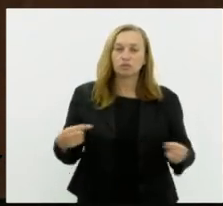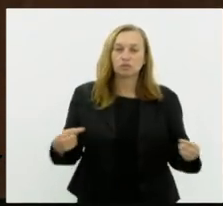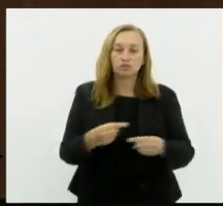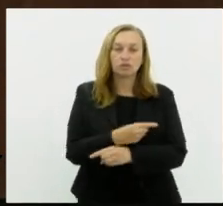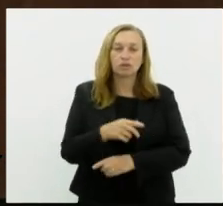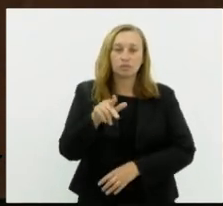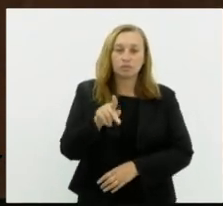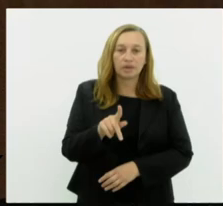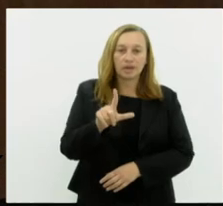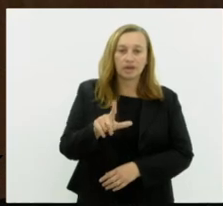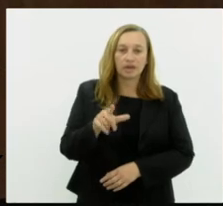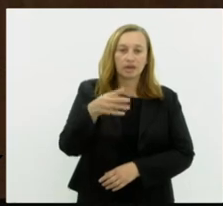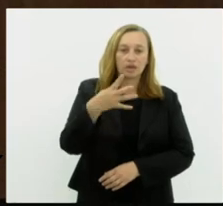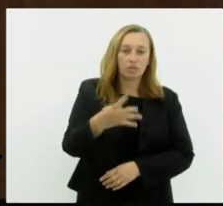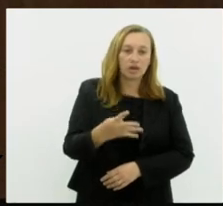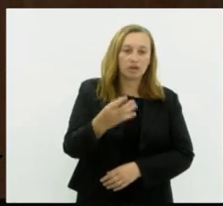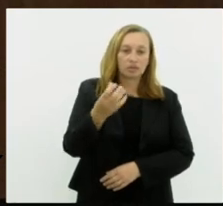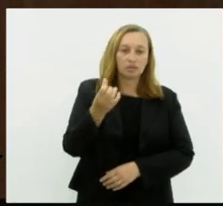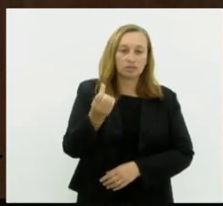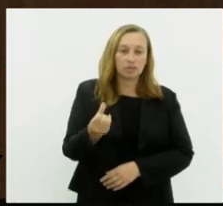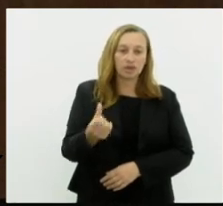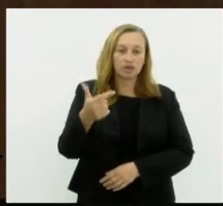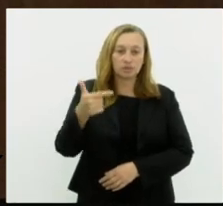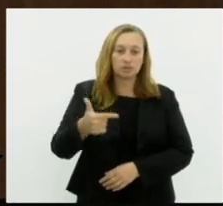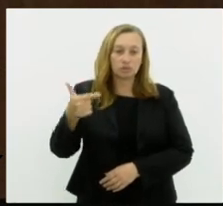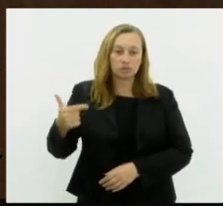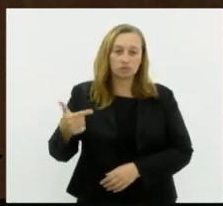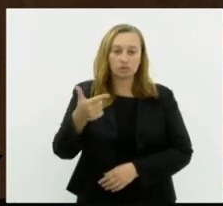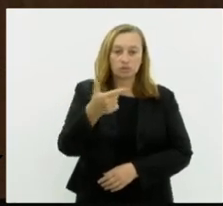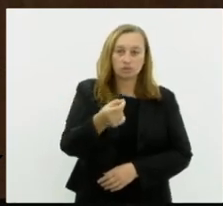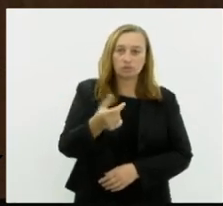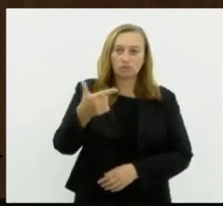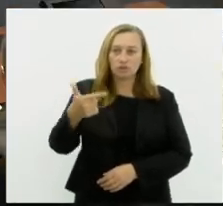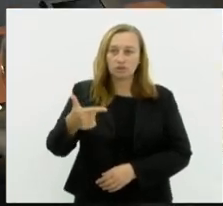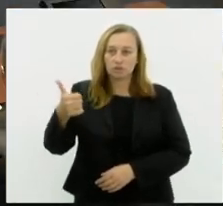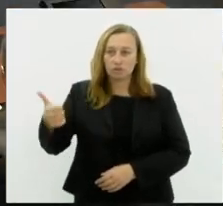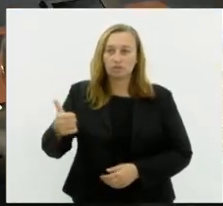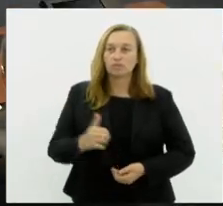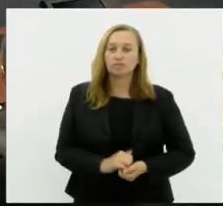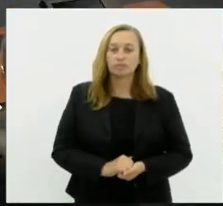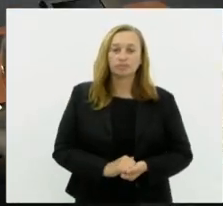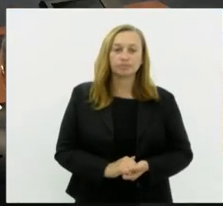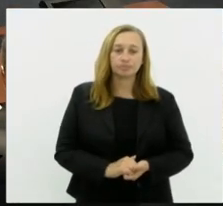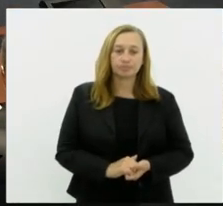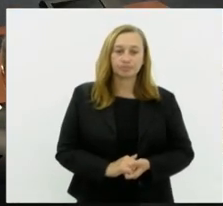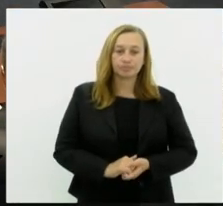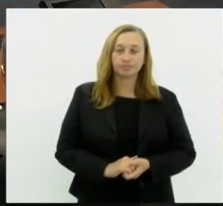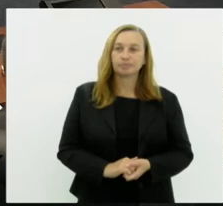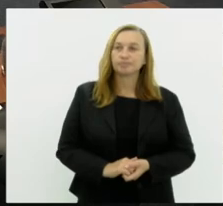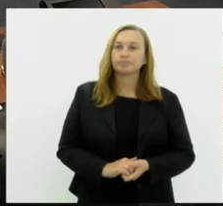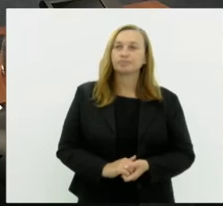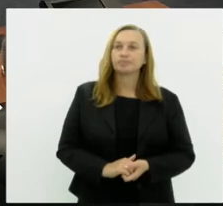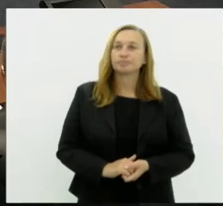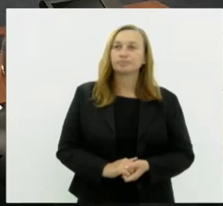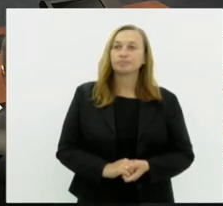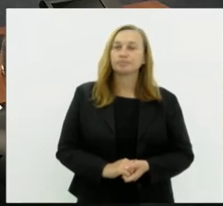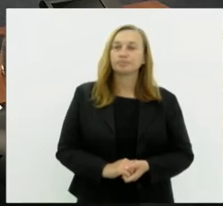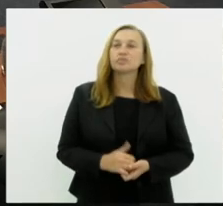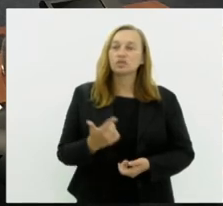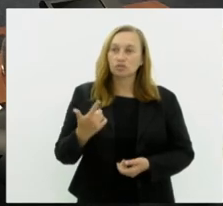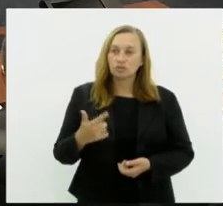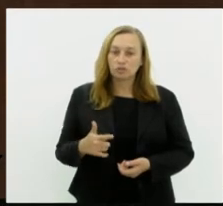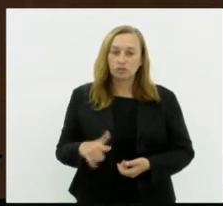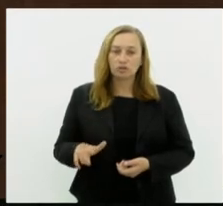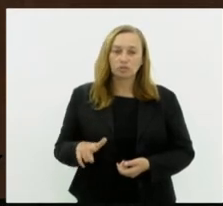ao PL 4622 de 2021. Desculpa, pode repetir, deputado.